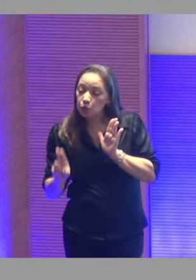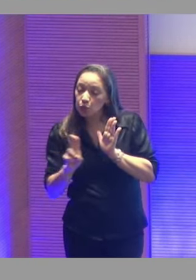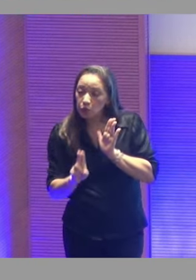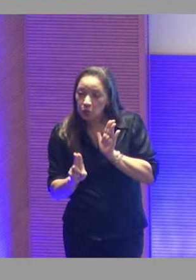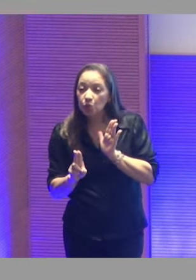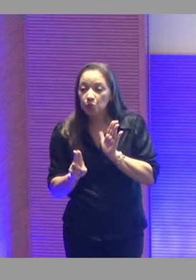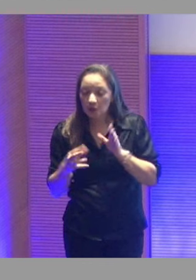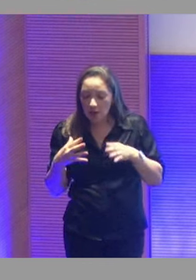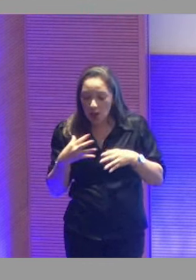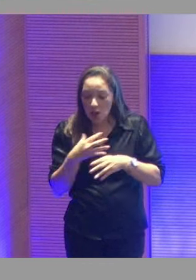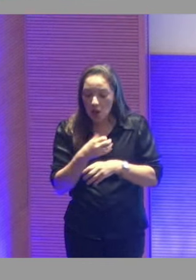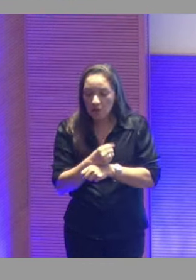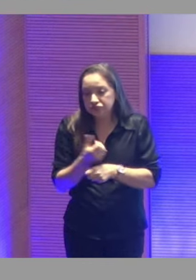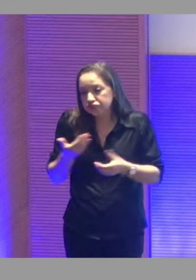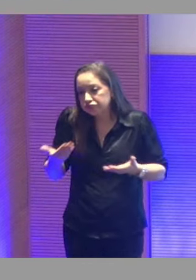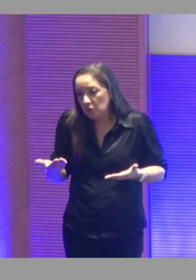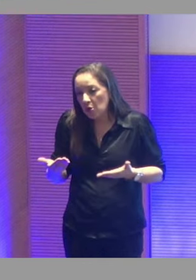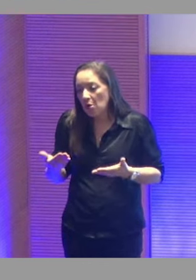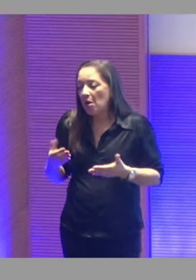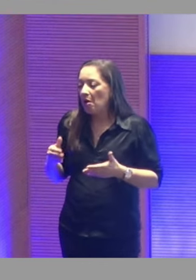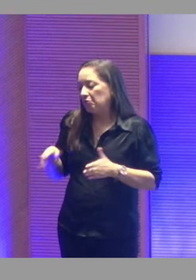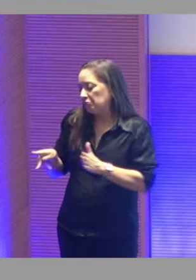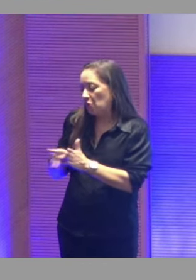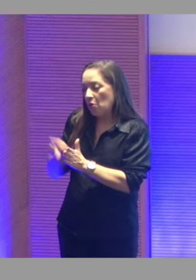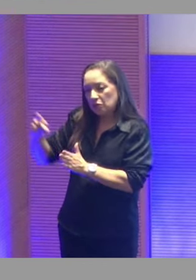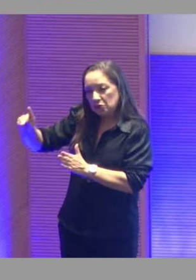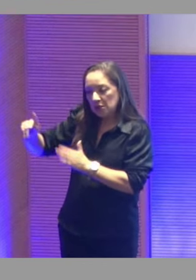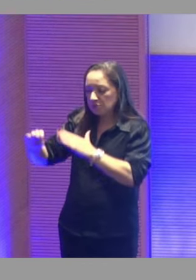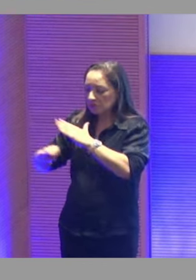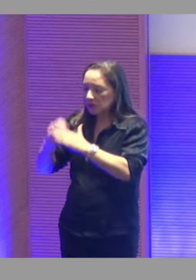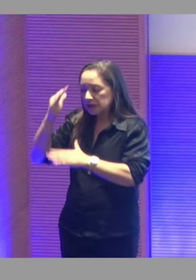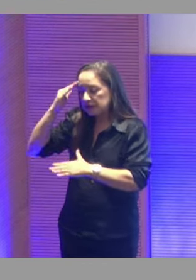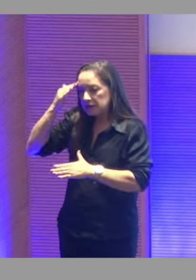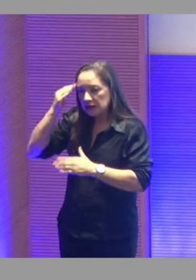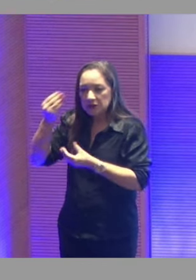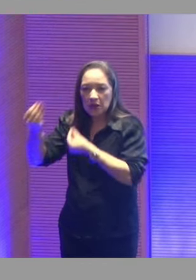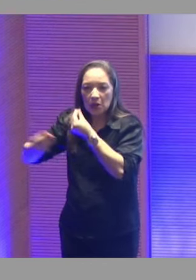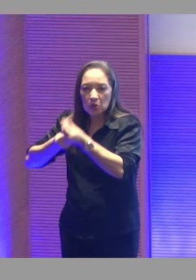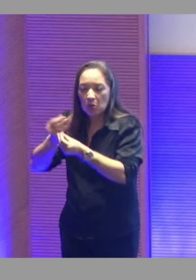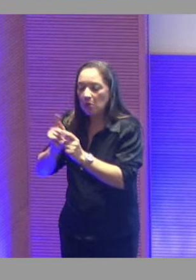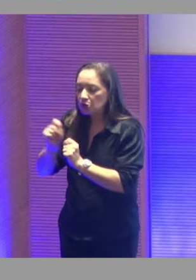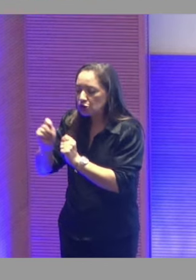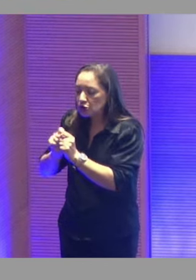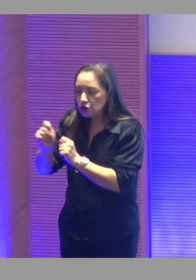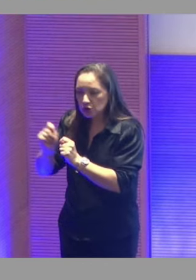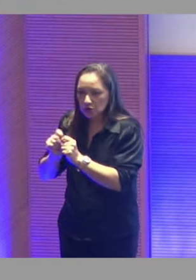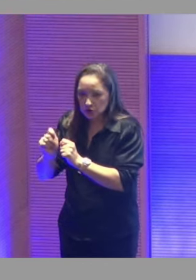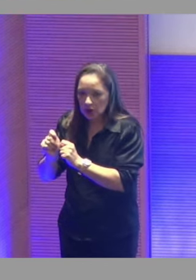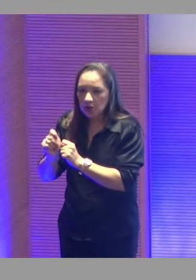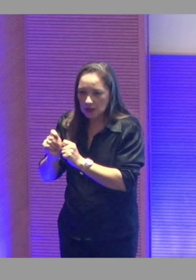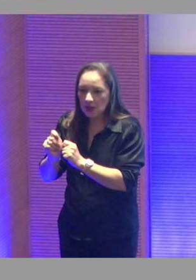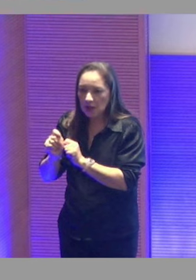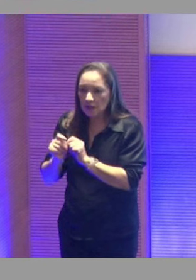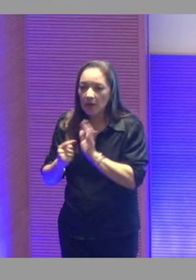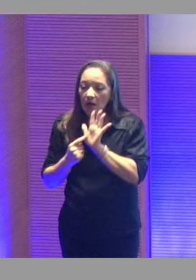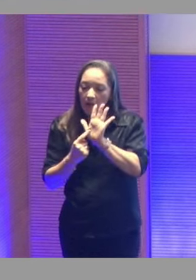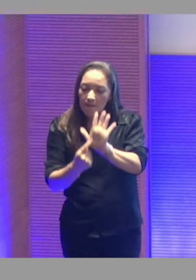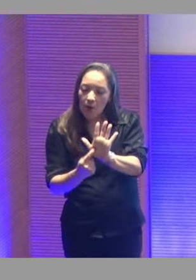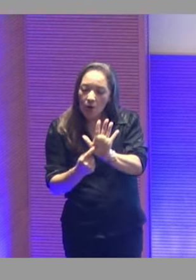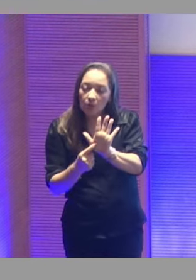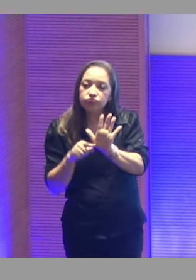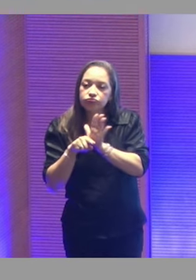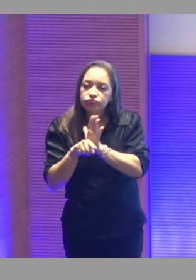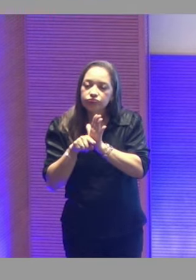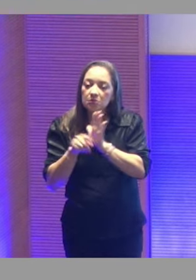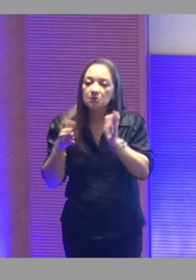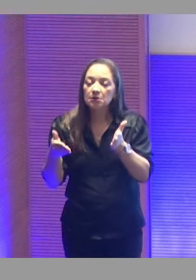para fazer essa contabilização seja da própria organização e entender como gerir essas essas emissões eh e das duas das